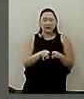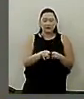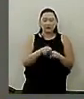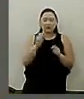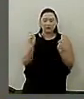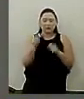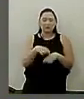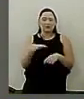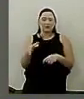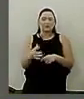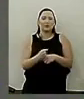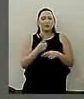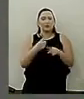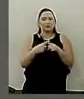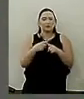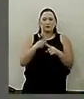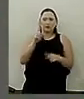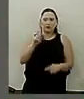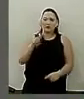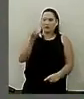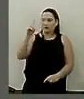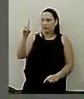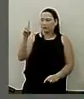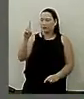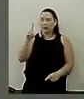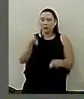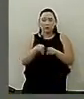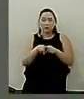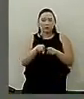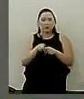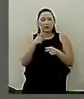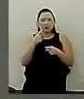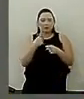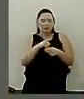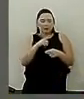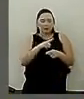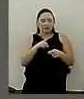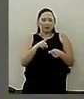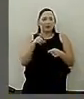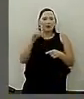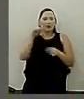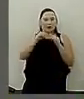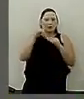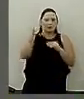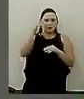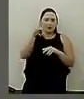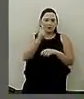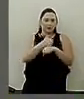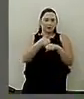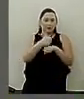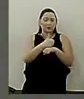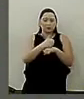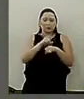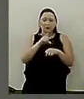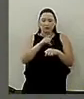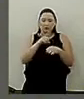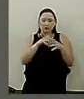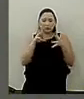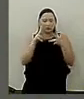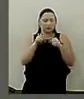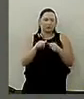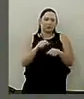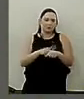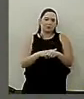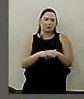pode nos salvar porque ele é Deus. E ele pode salvar todos, quem ele quiser, quantos ele quiser, de todas as